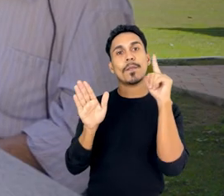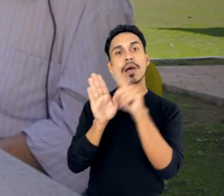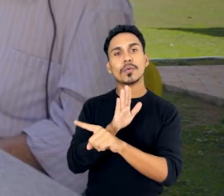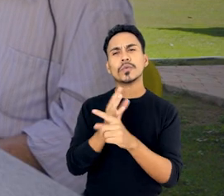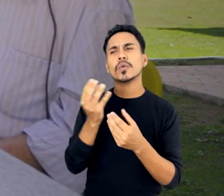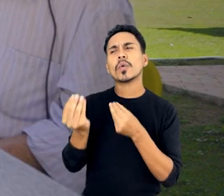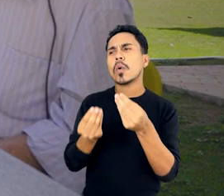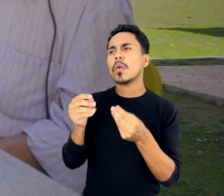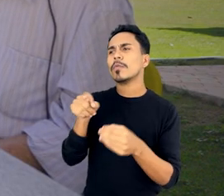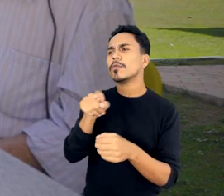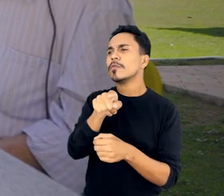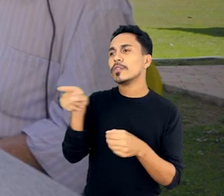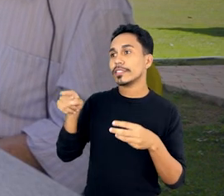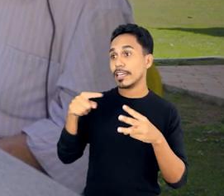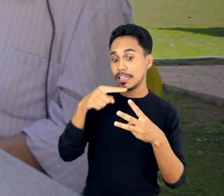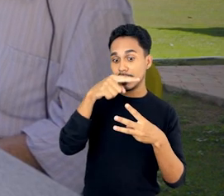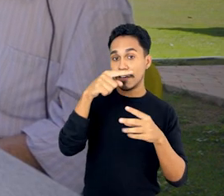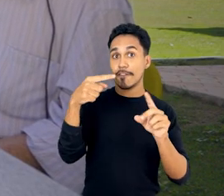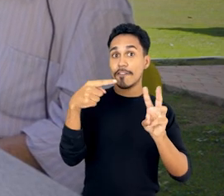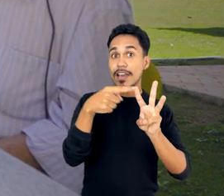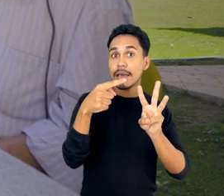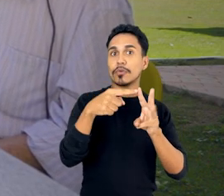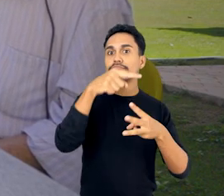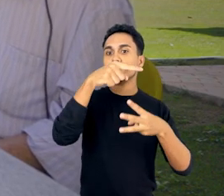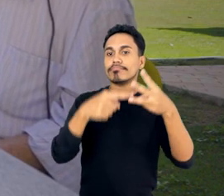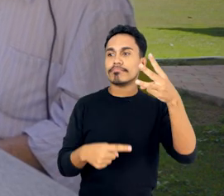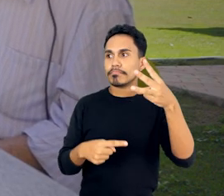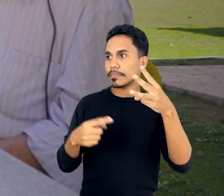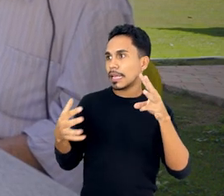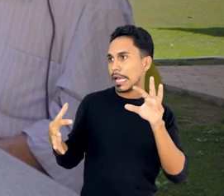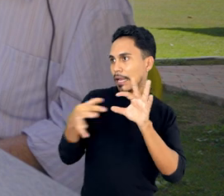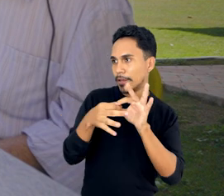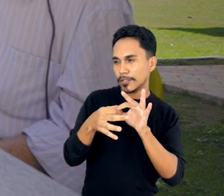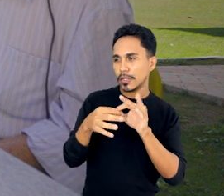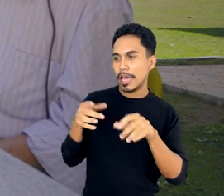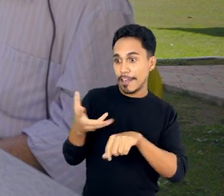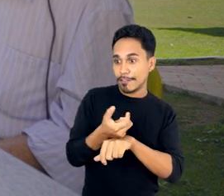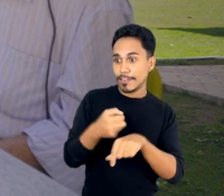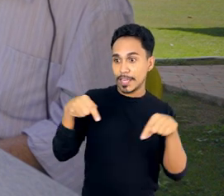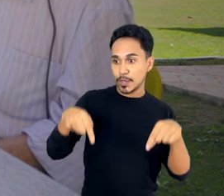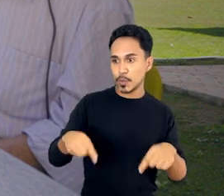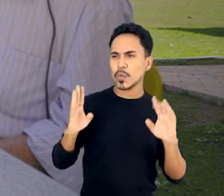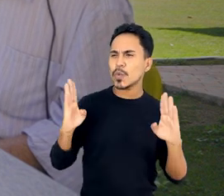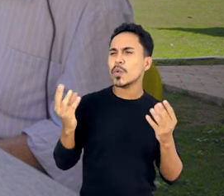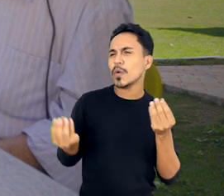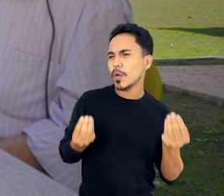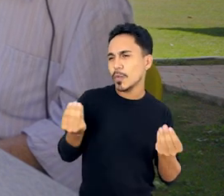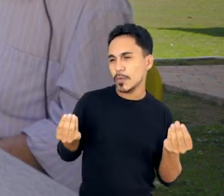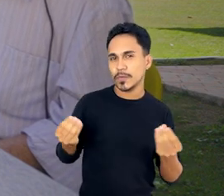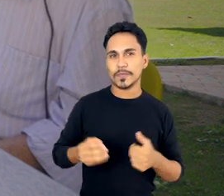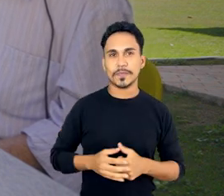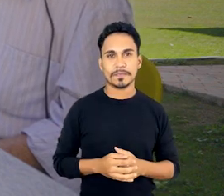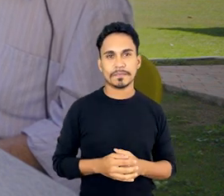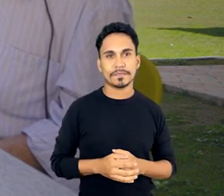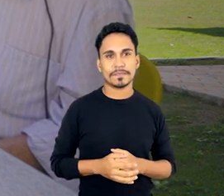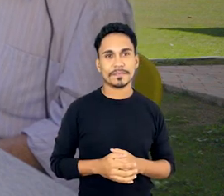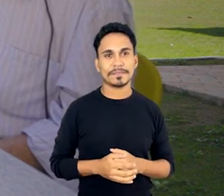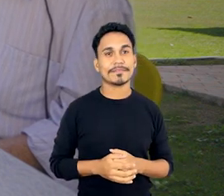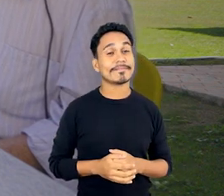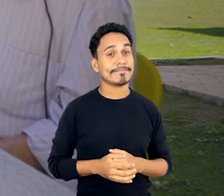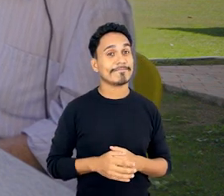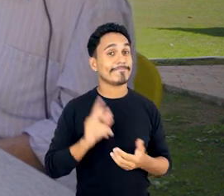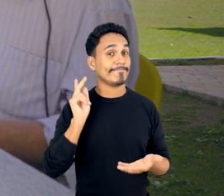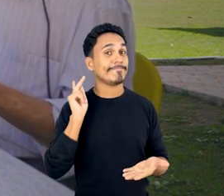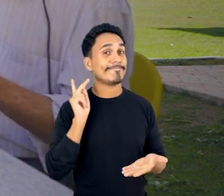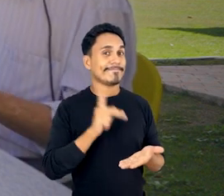trabalhar esses verbos na participação do evento eh como o senhor vai trazer pro